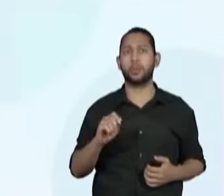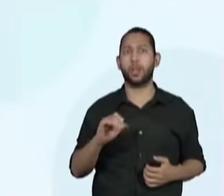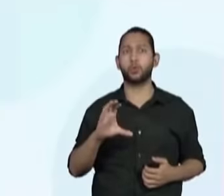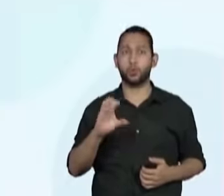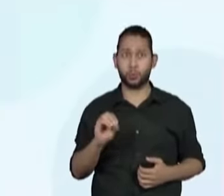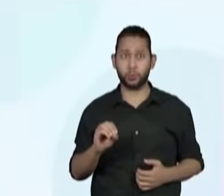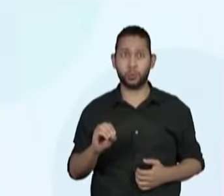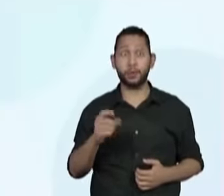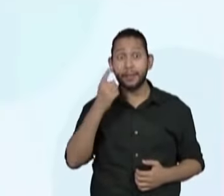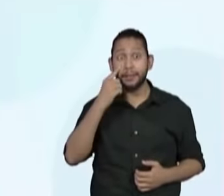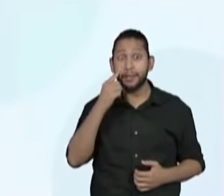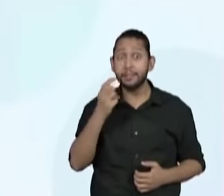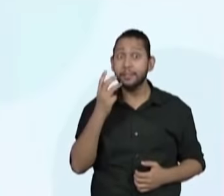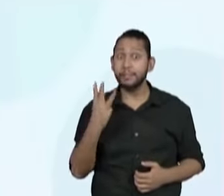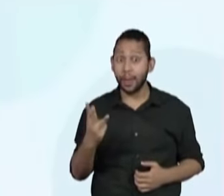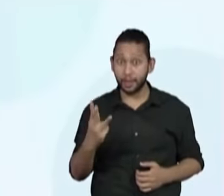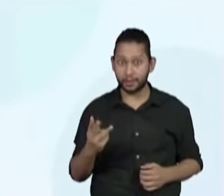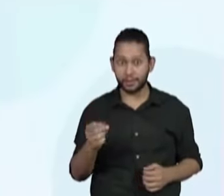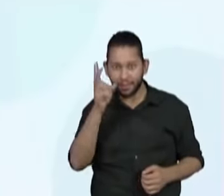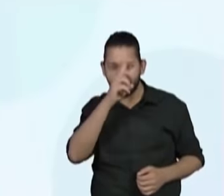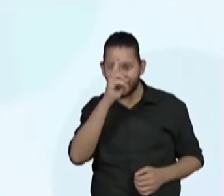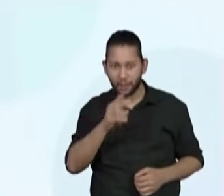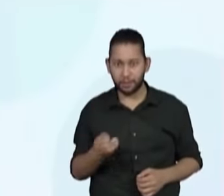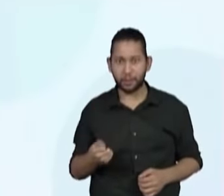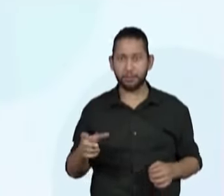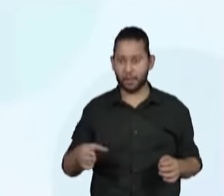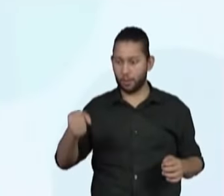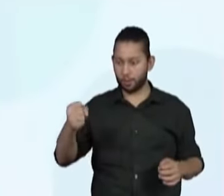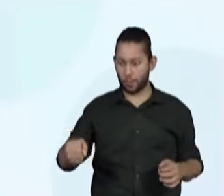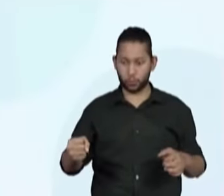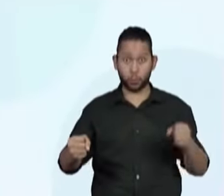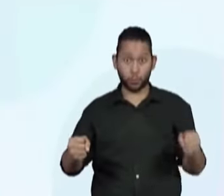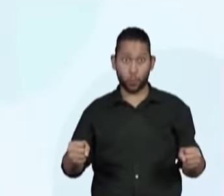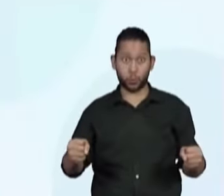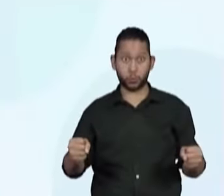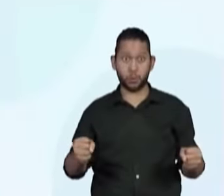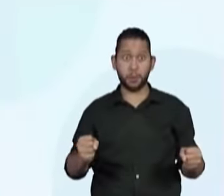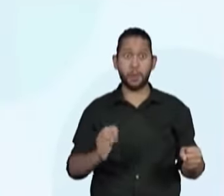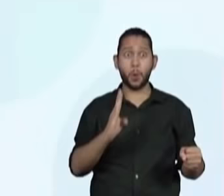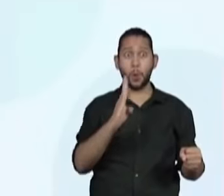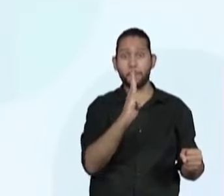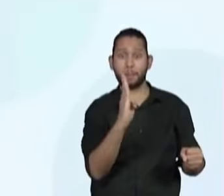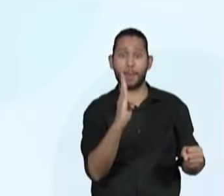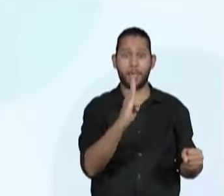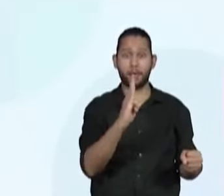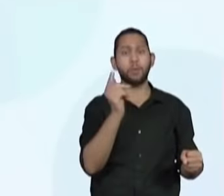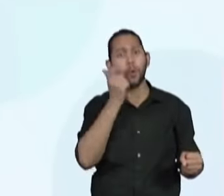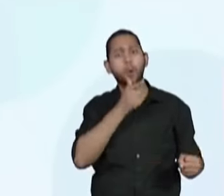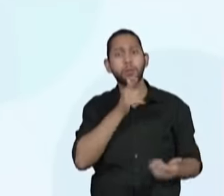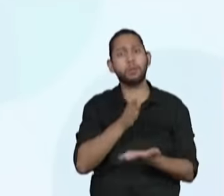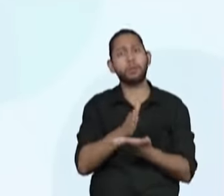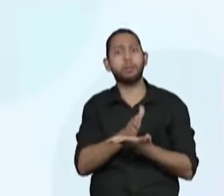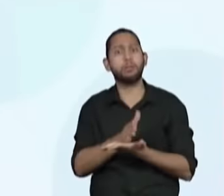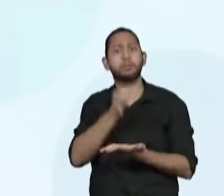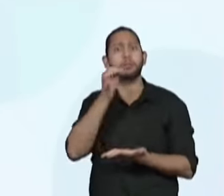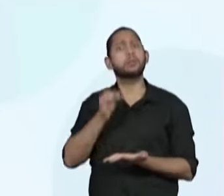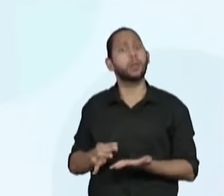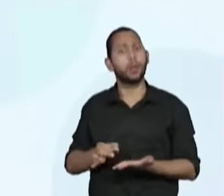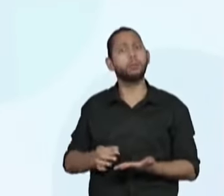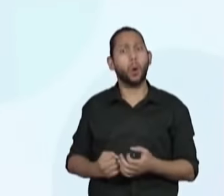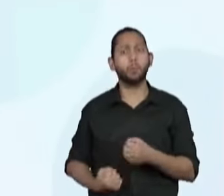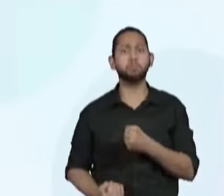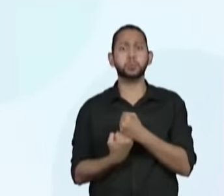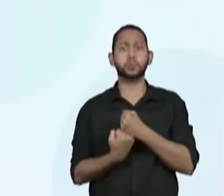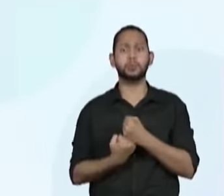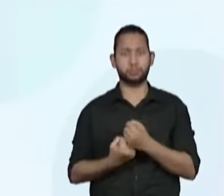ou seja, né, lembra, três pontos principais de apoio que determinam o equilíbrio estático para as reações de apoio,